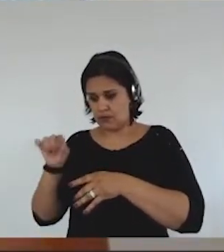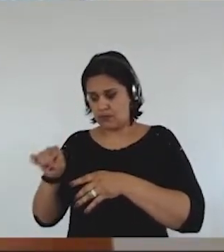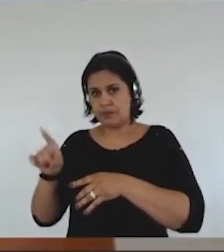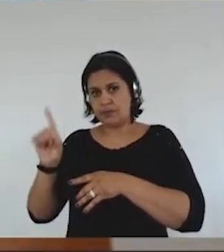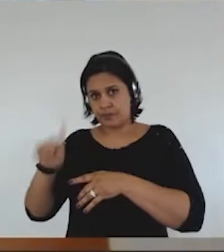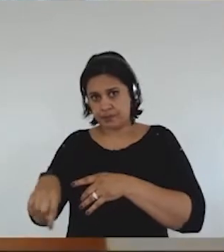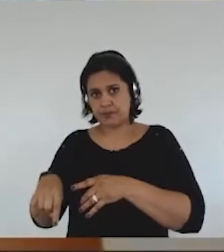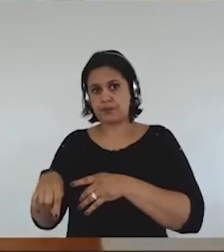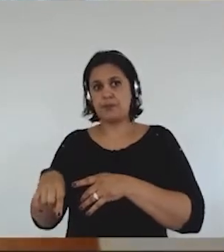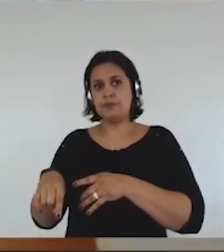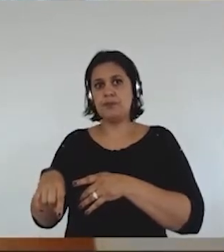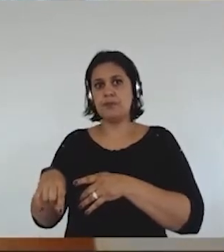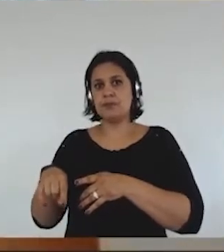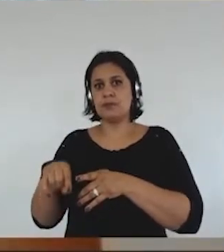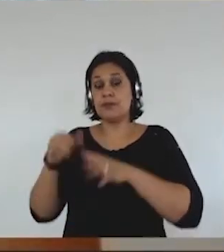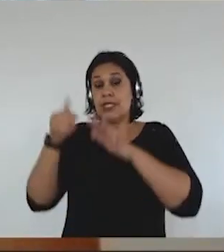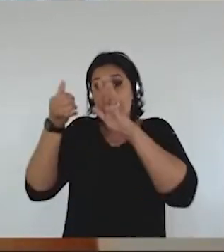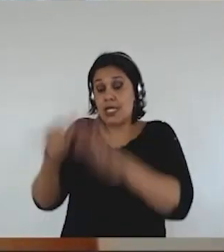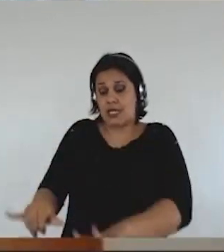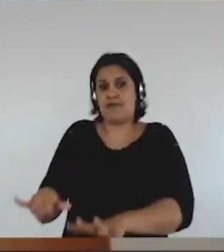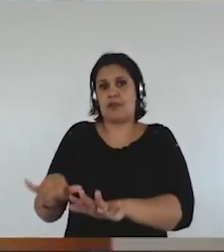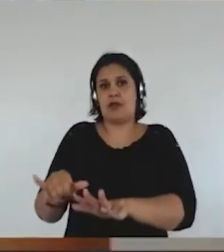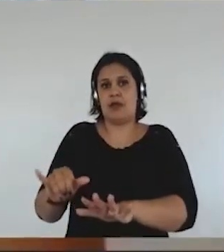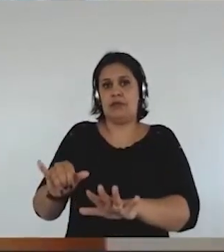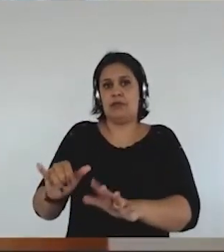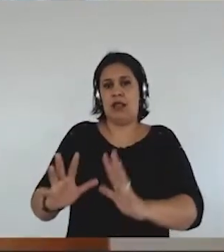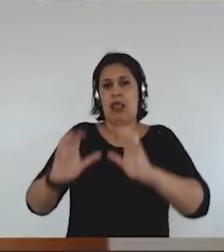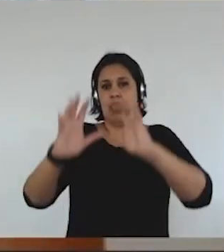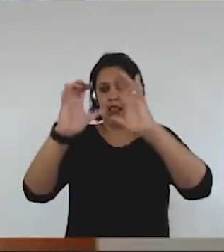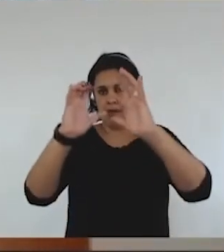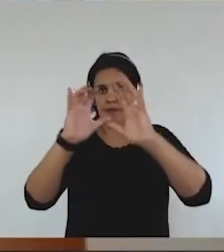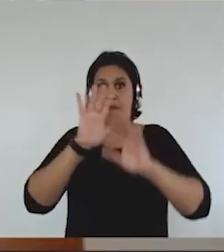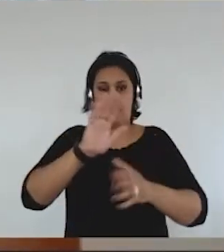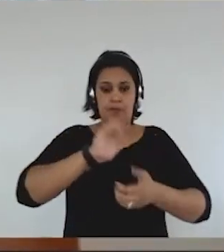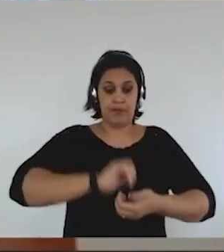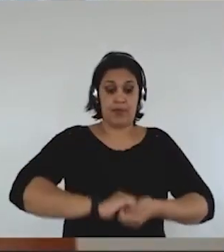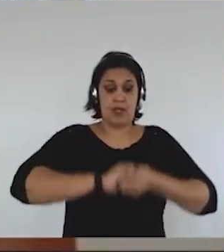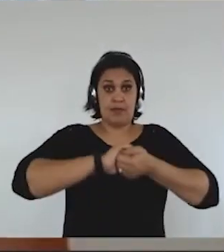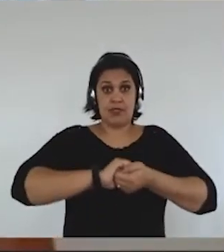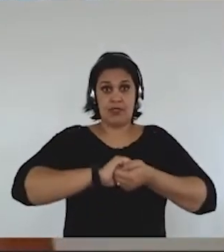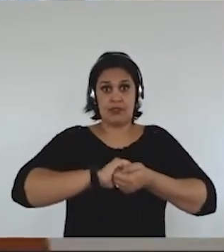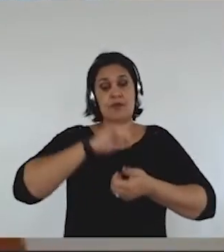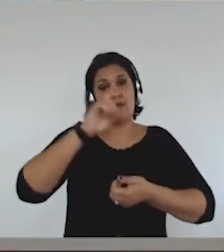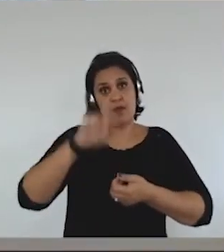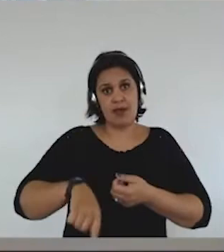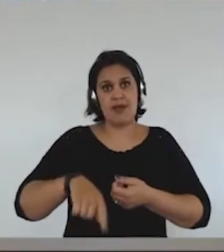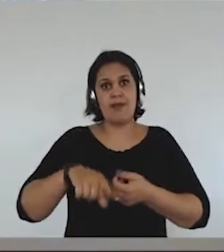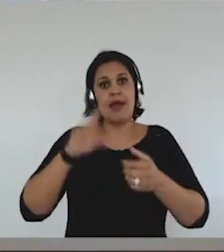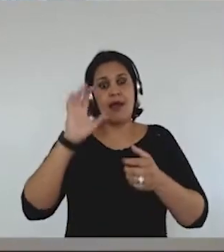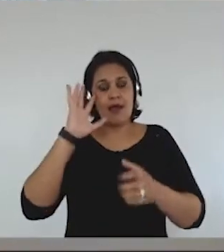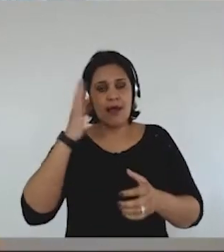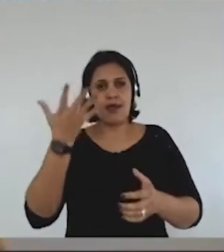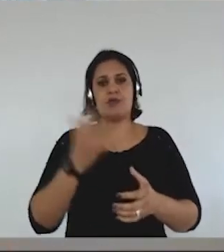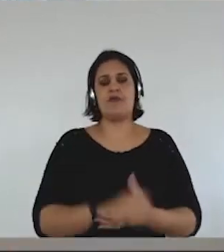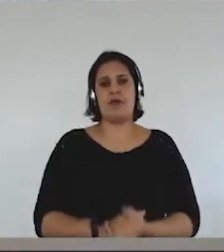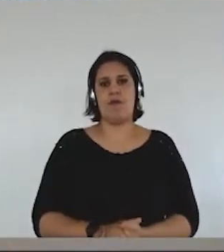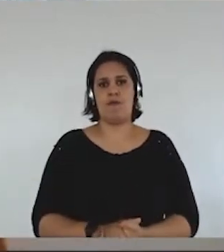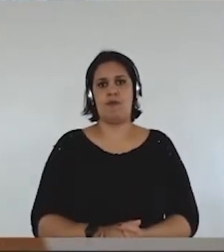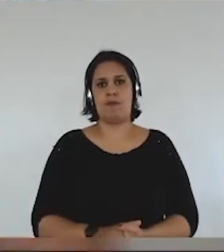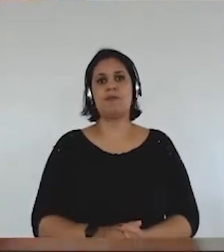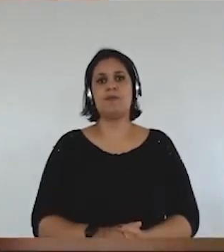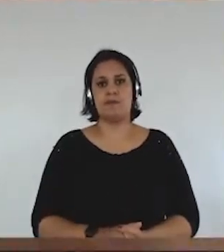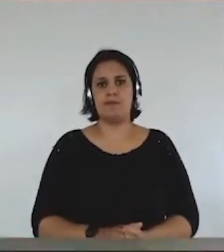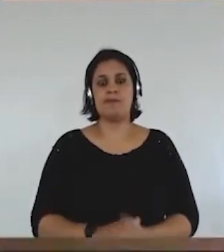é para gerir e resolver os conflitos que não conseguem ser prevenidos no compliance. Eu acho, quando começou a questão